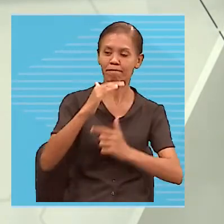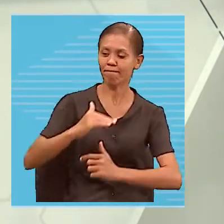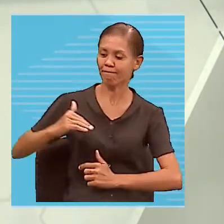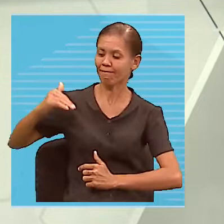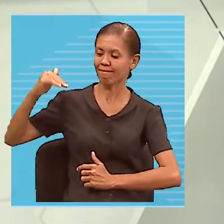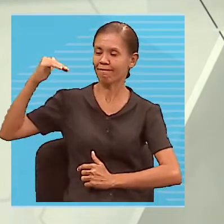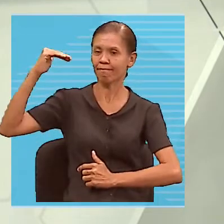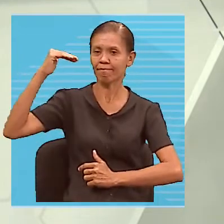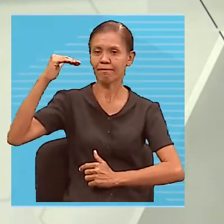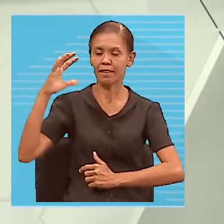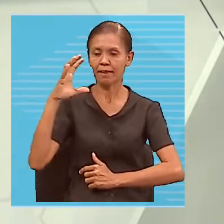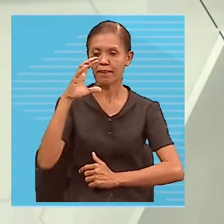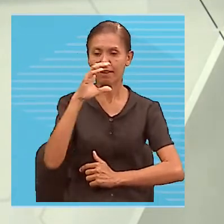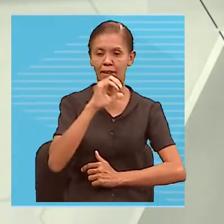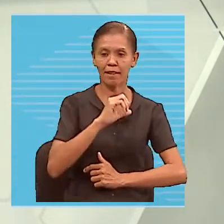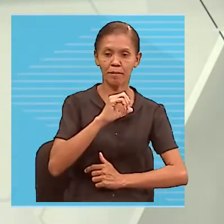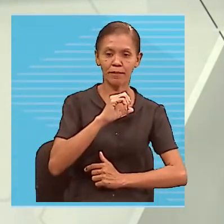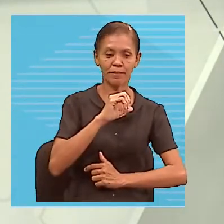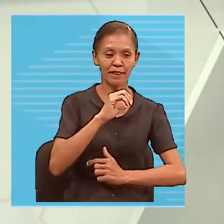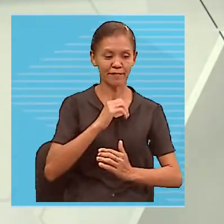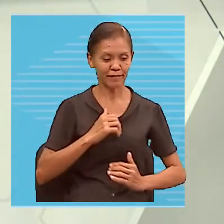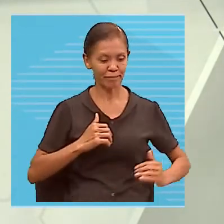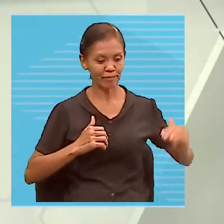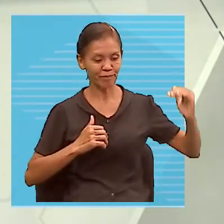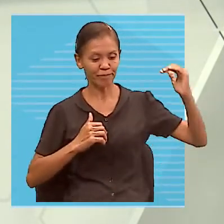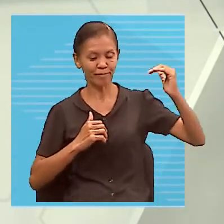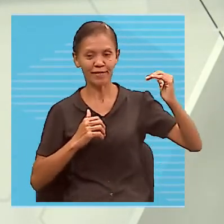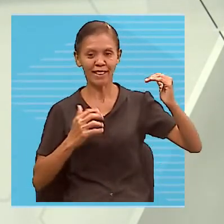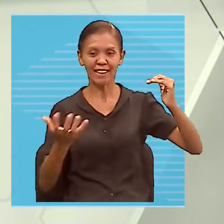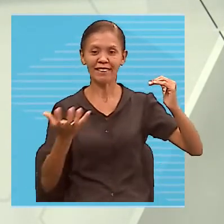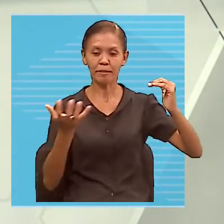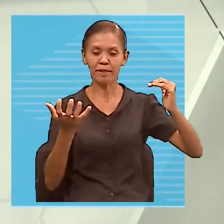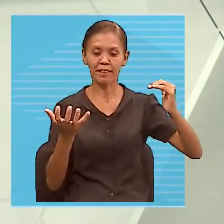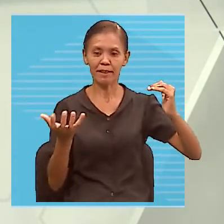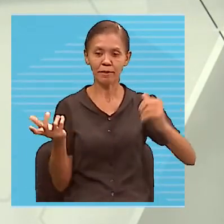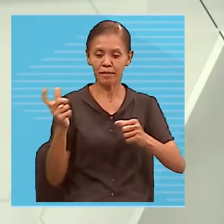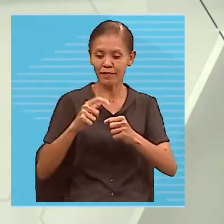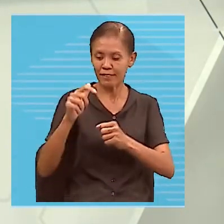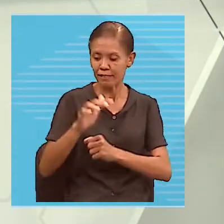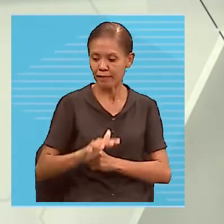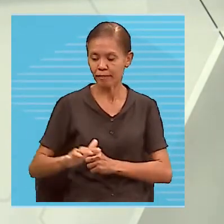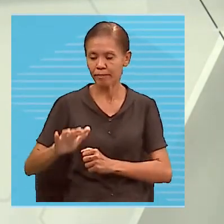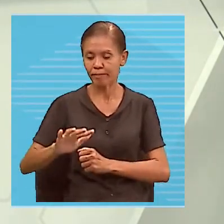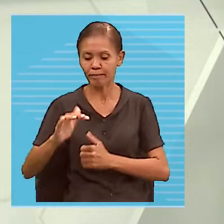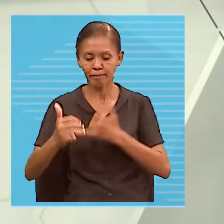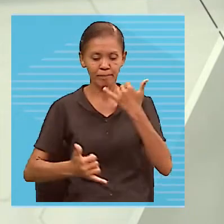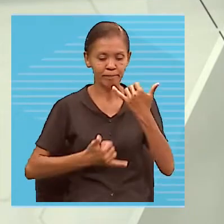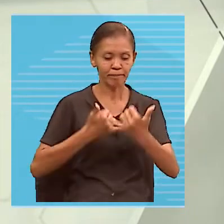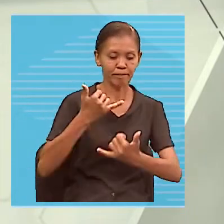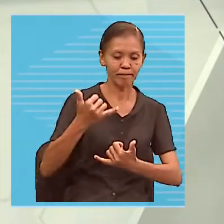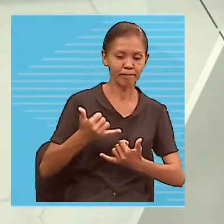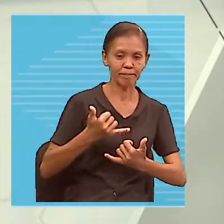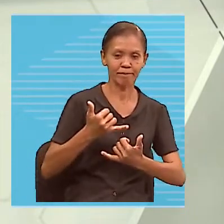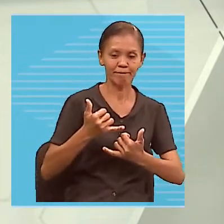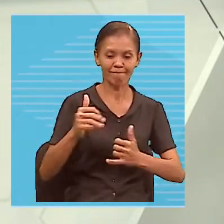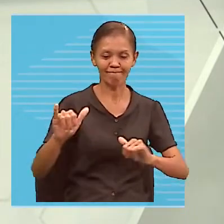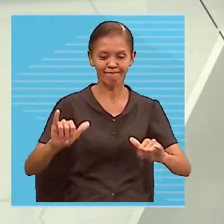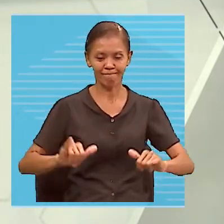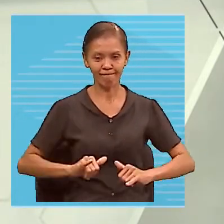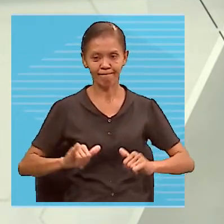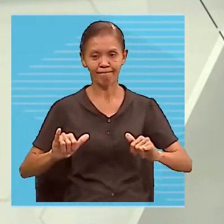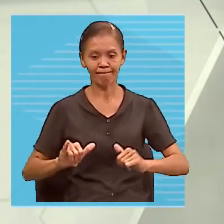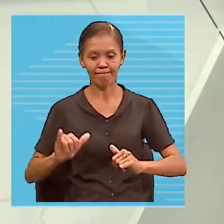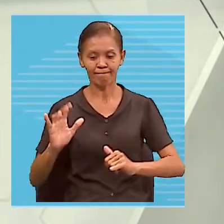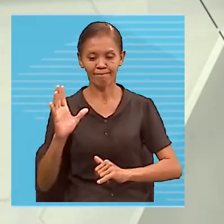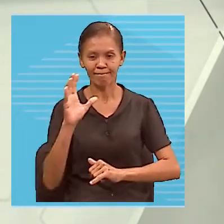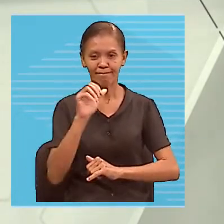crescer, e quando cresce quer voltar do início, porque um joelho